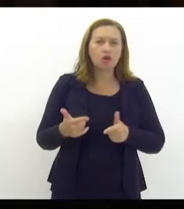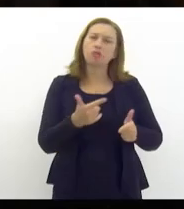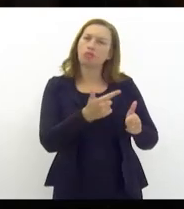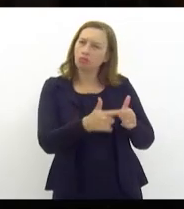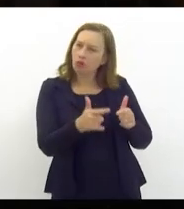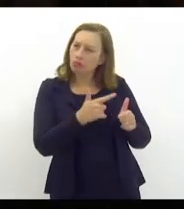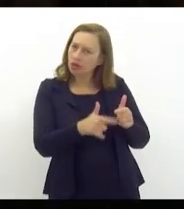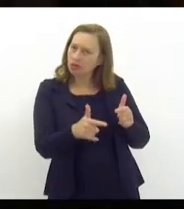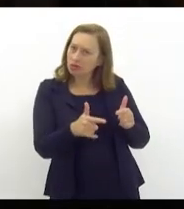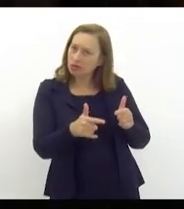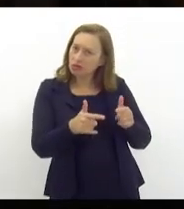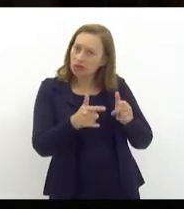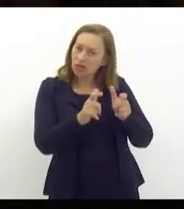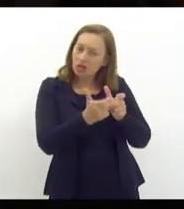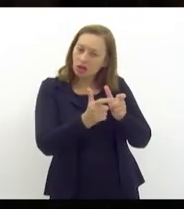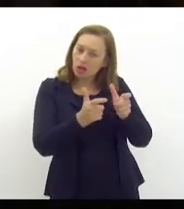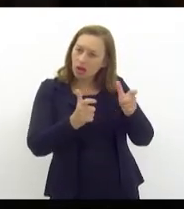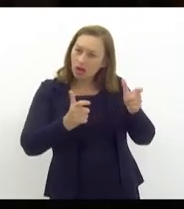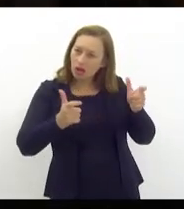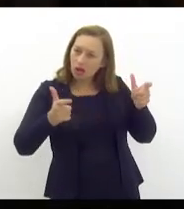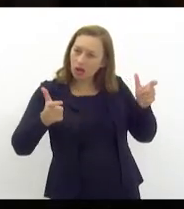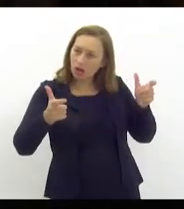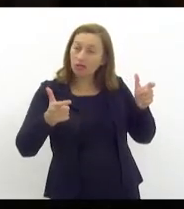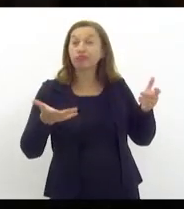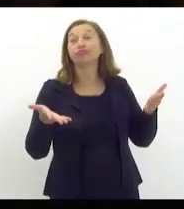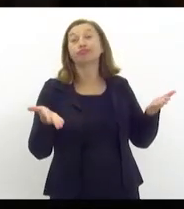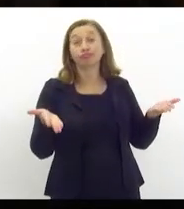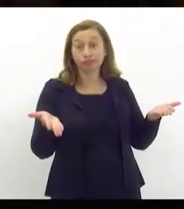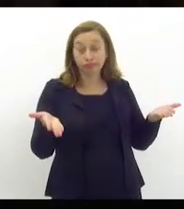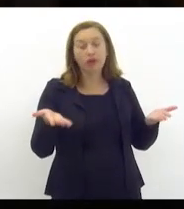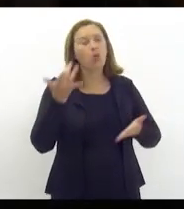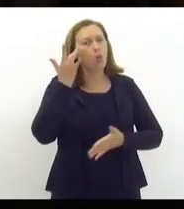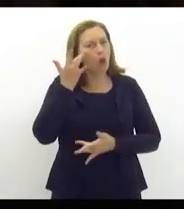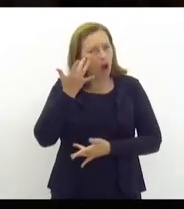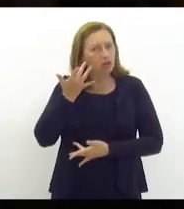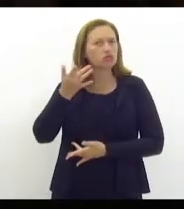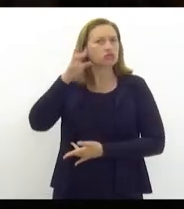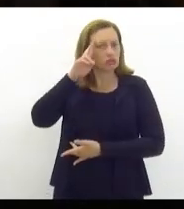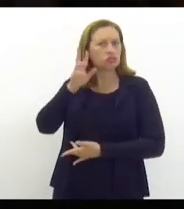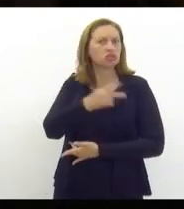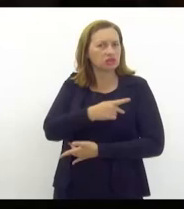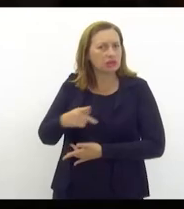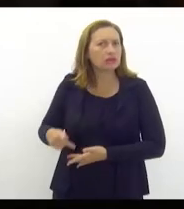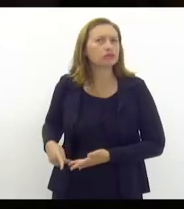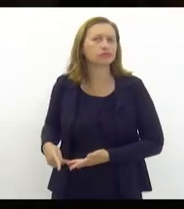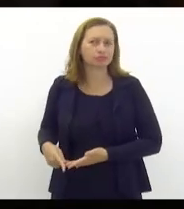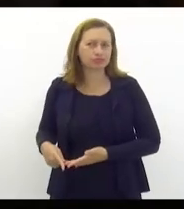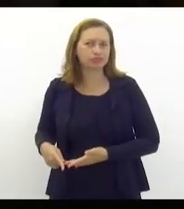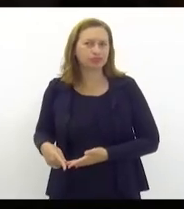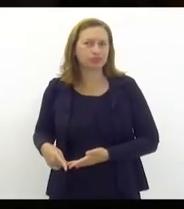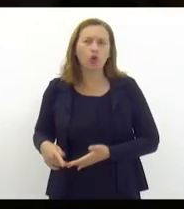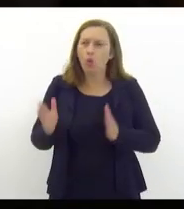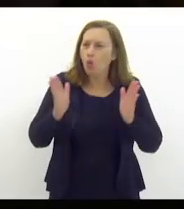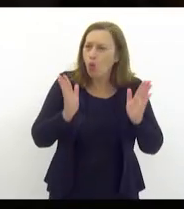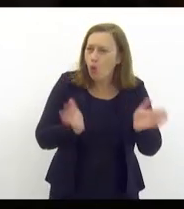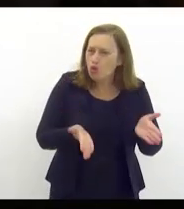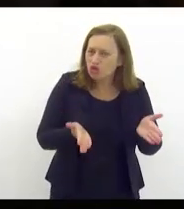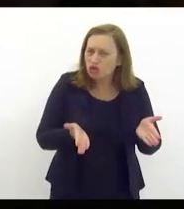problema se arrasta. Acho até, senhor presidente, que hoje